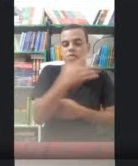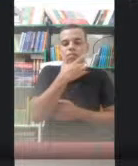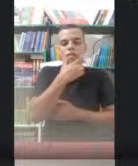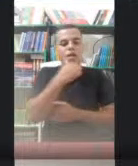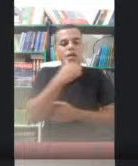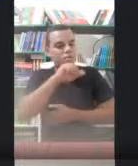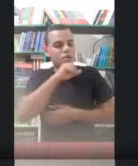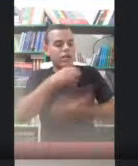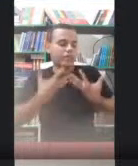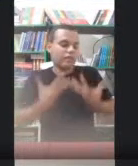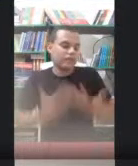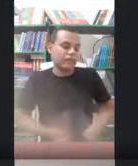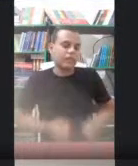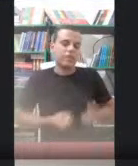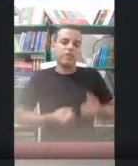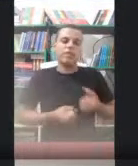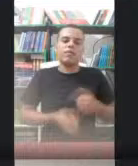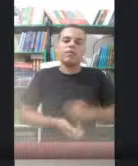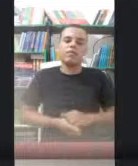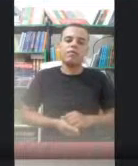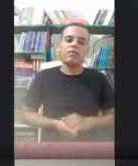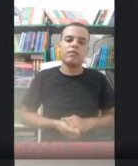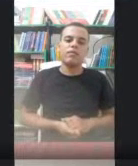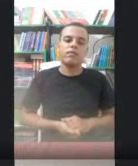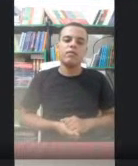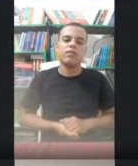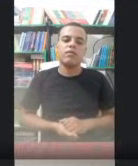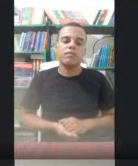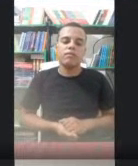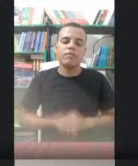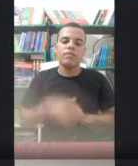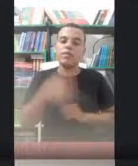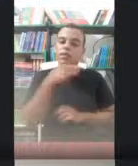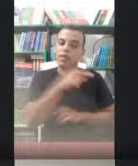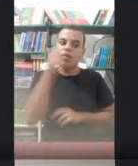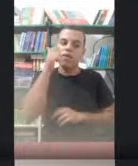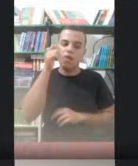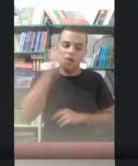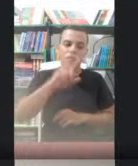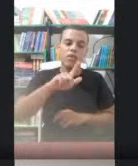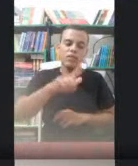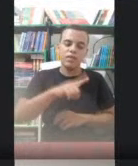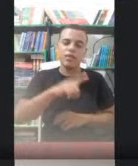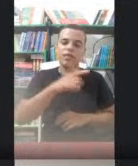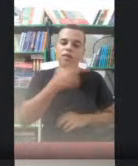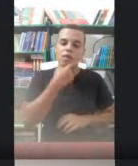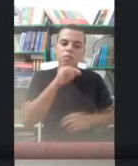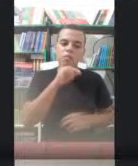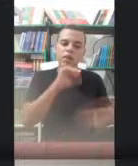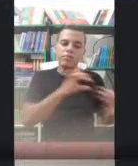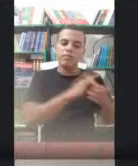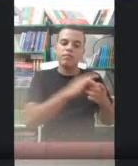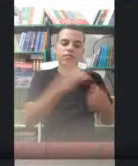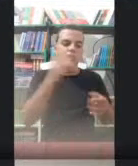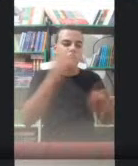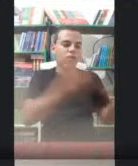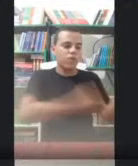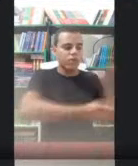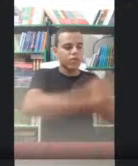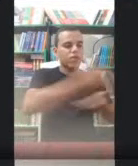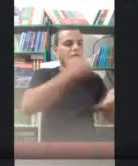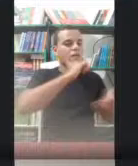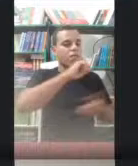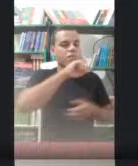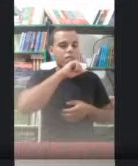desgastante, né, e aí eles conseguiram se envolver mais, e o grande resultado disso tudo,